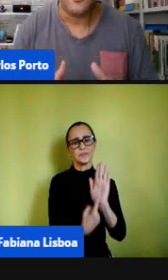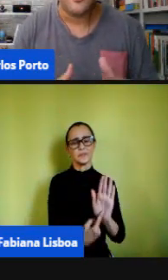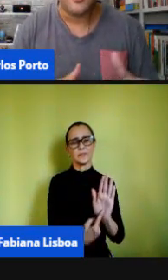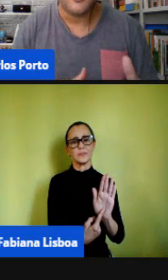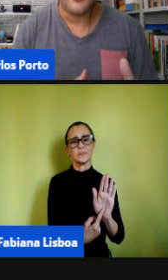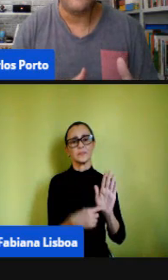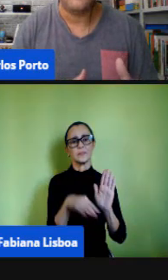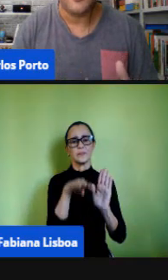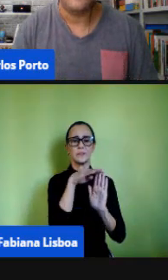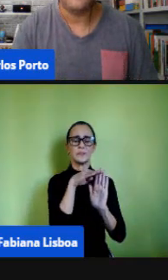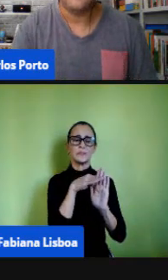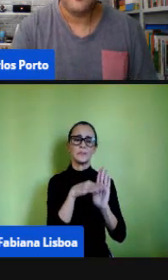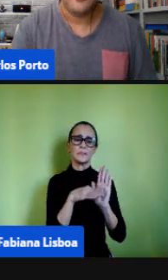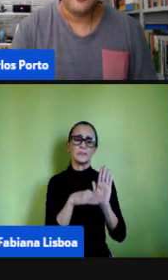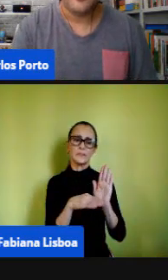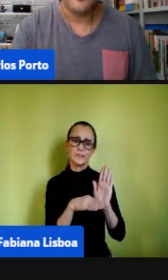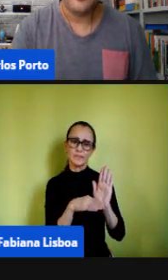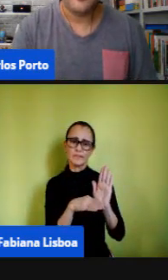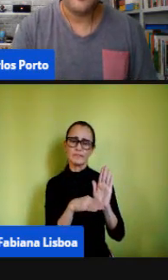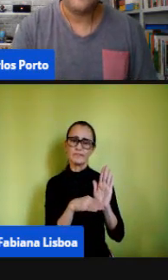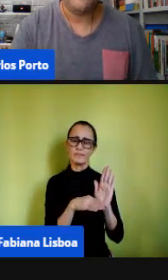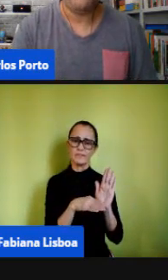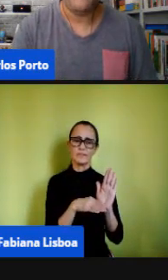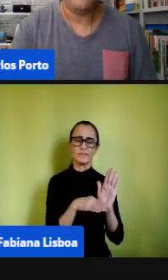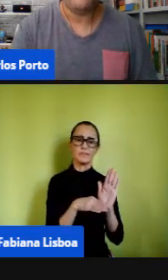questões analisadas